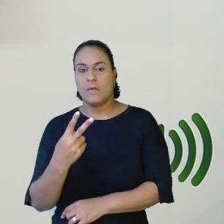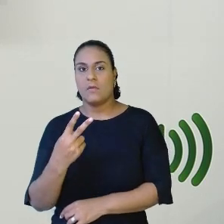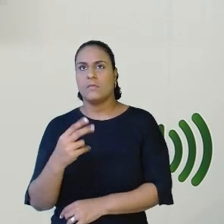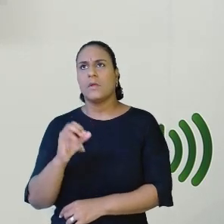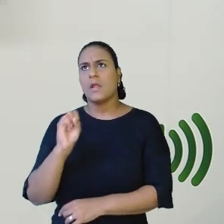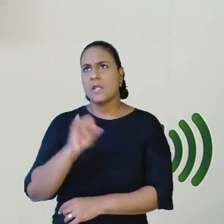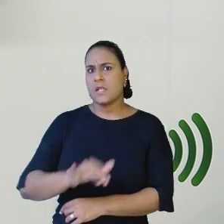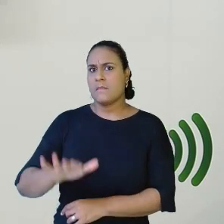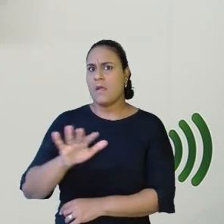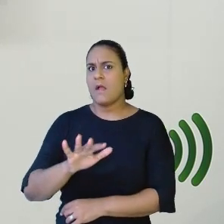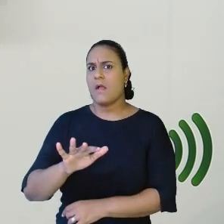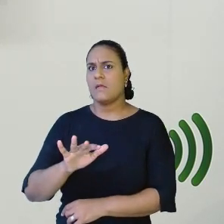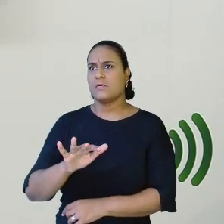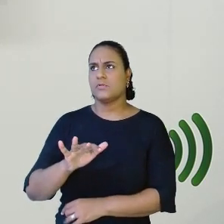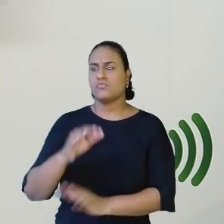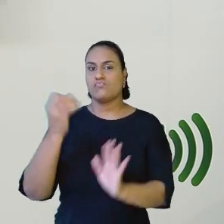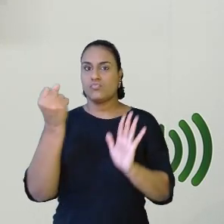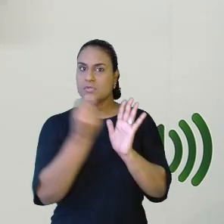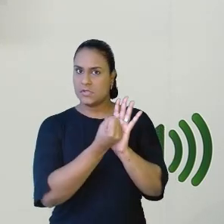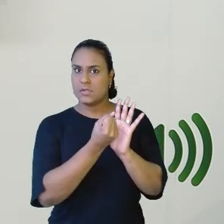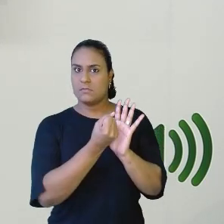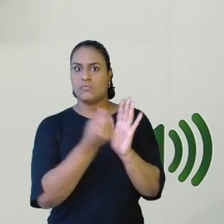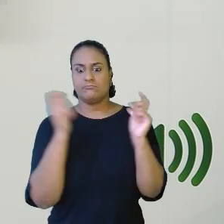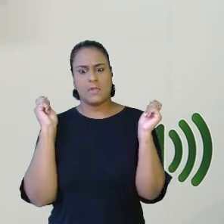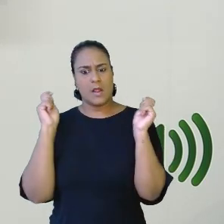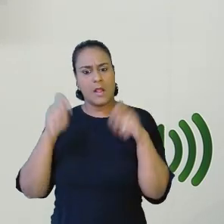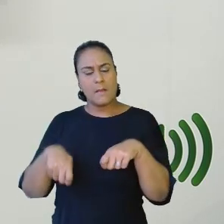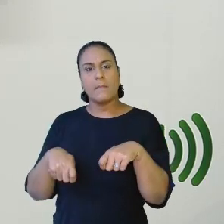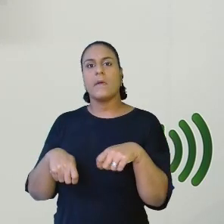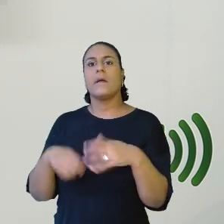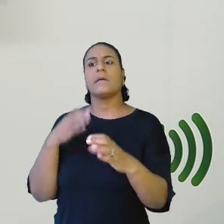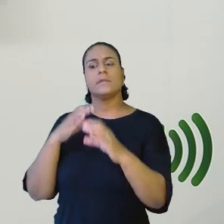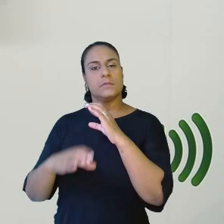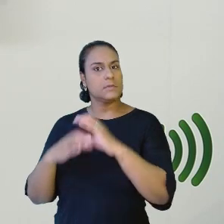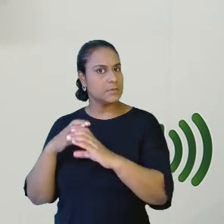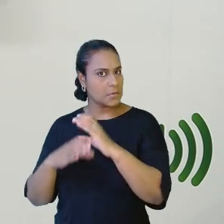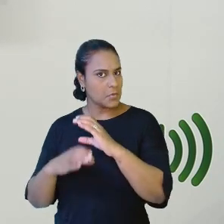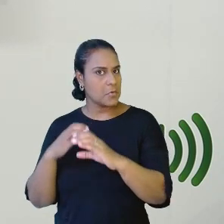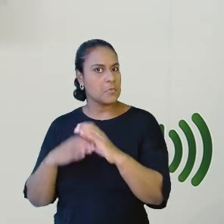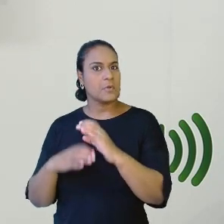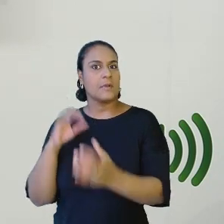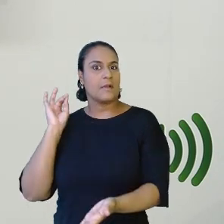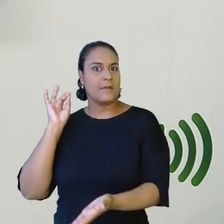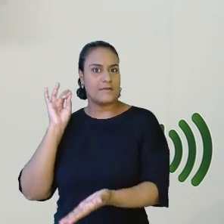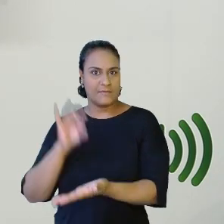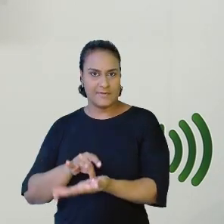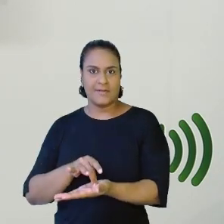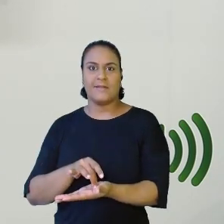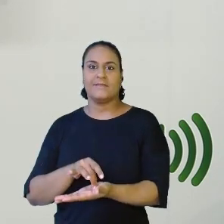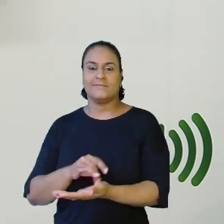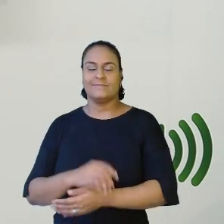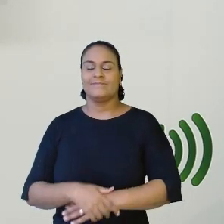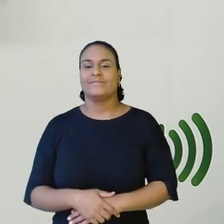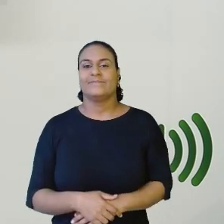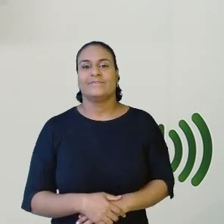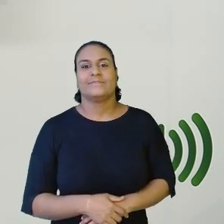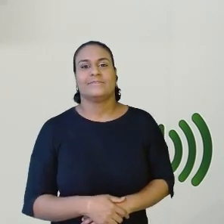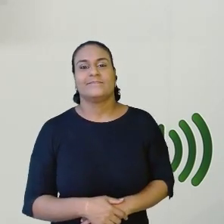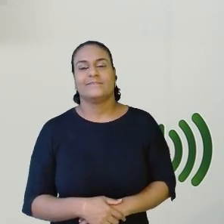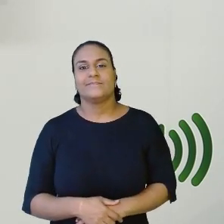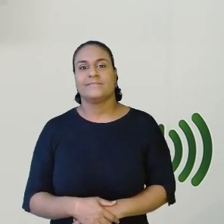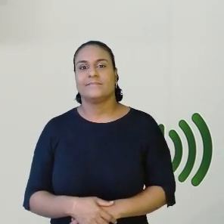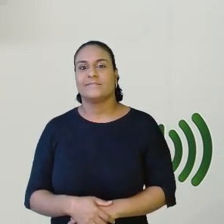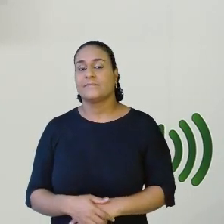até com um símbolo a gente já consegue passar para alguém a imagem que nós queremos transmitir, a mensagem. E